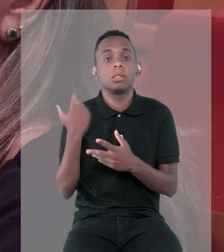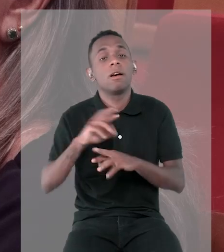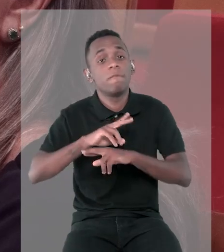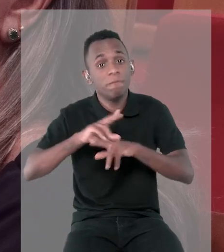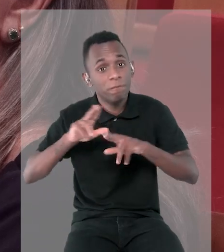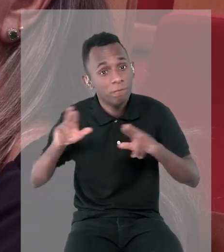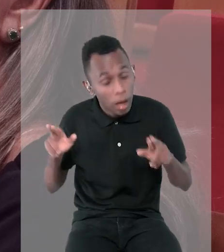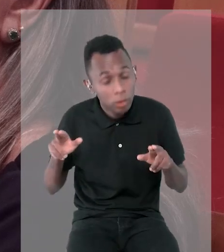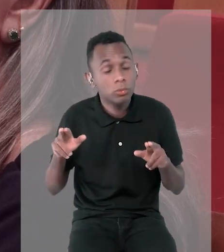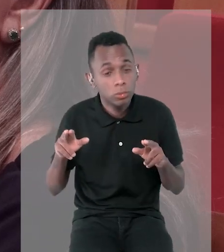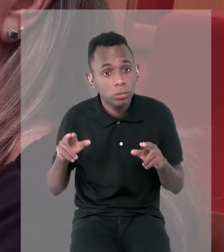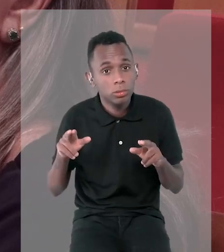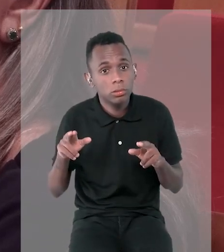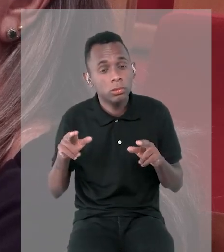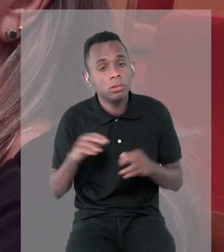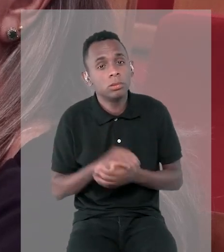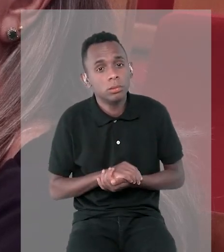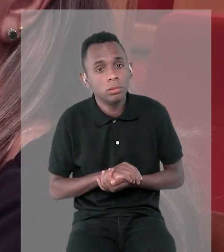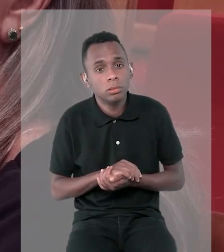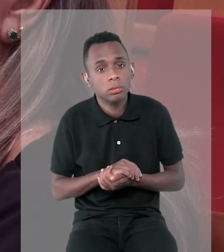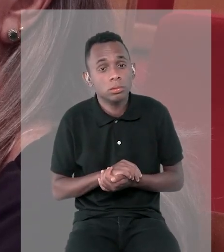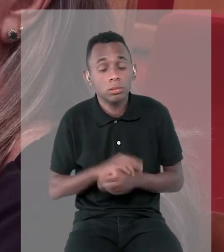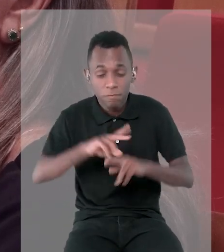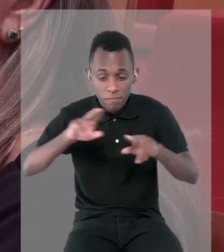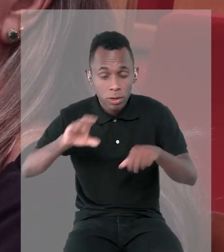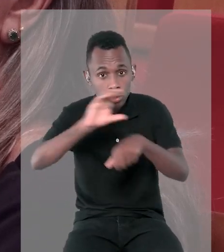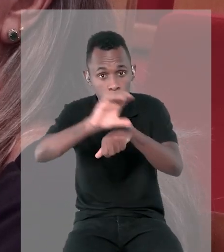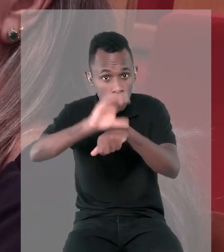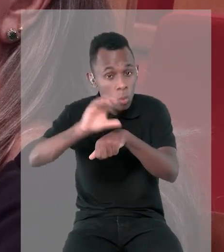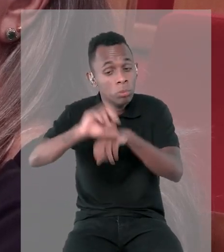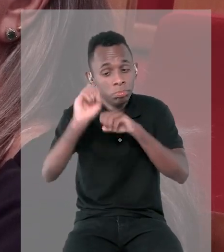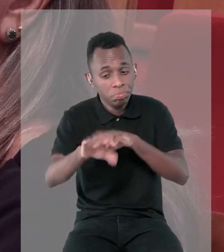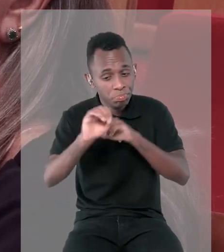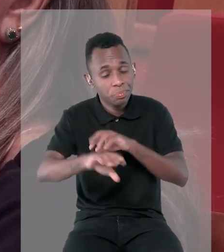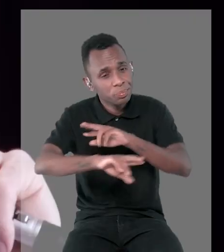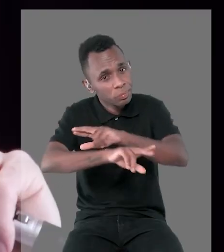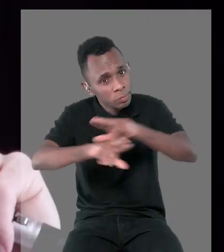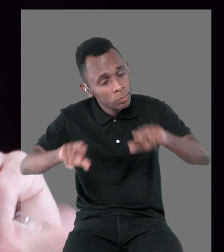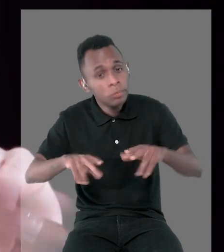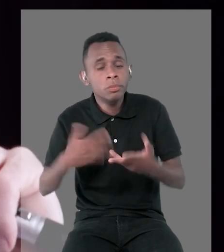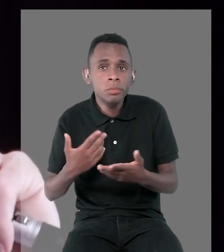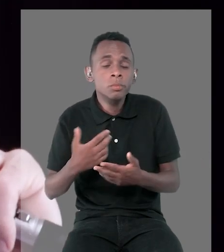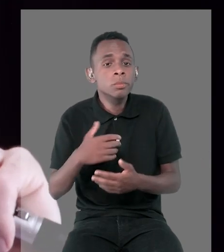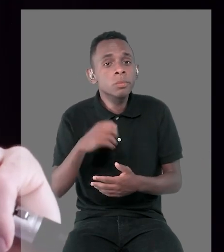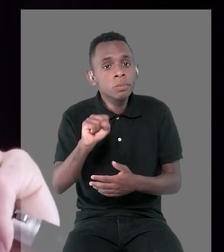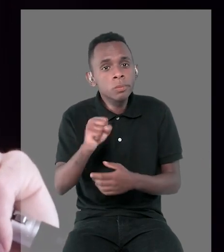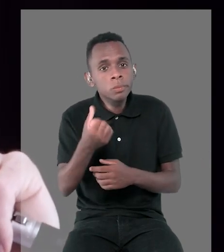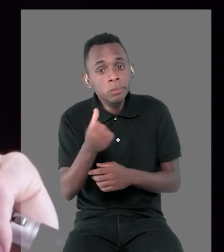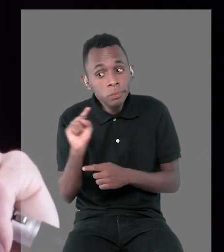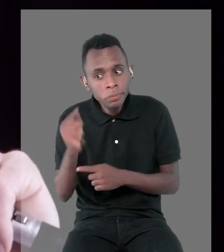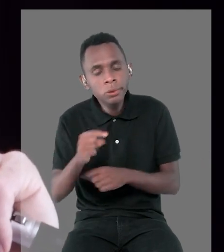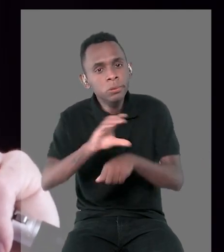plateia, espectadores acompanham a fala de Juliano. Vários cursos foram dados lá, muitos cursos, na verdade 86 mil